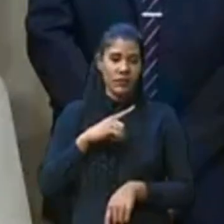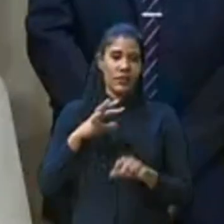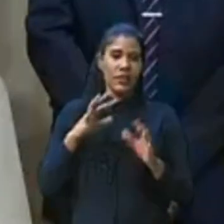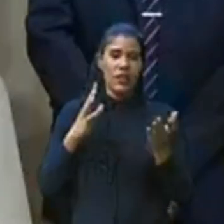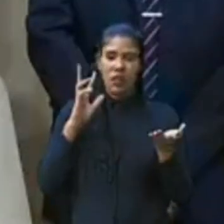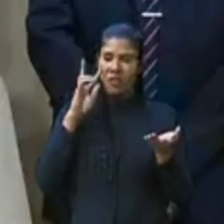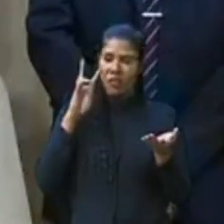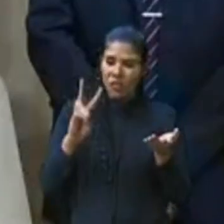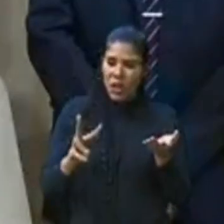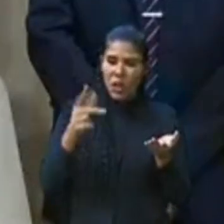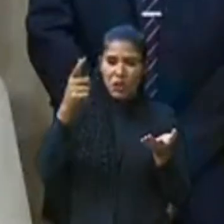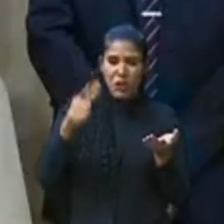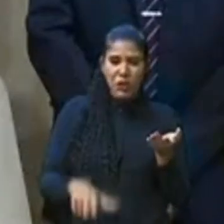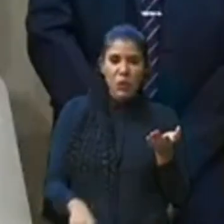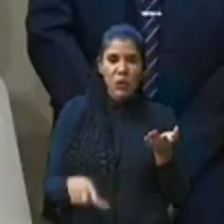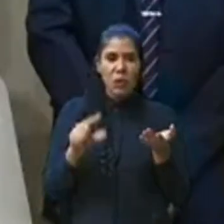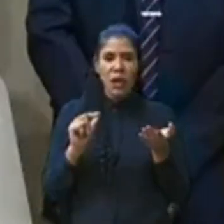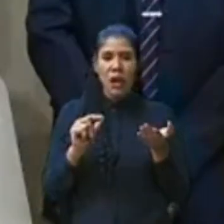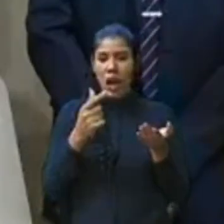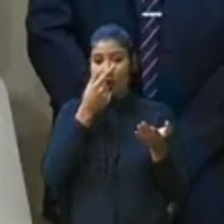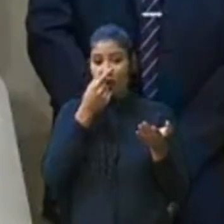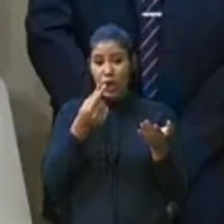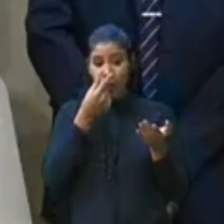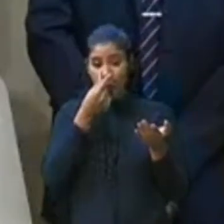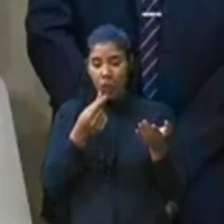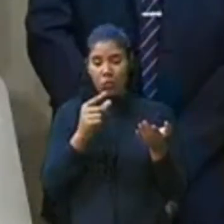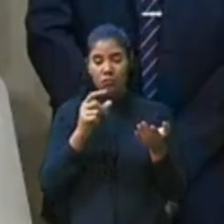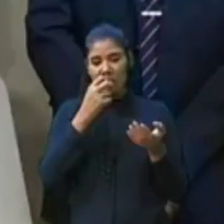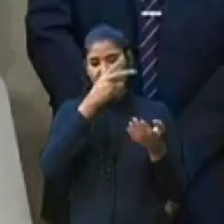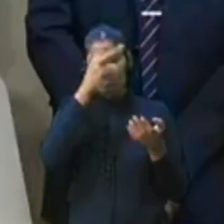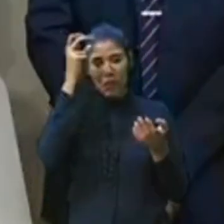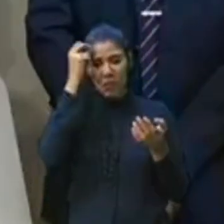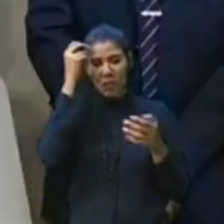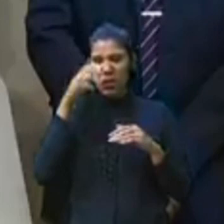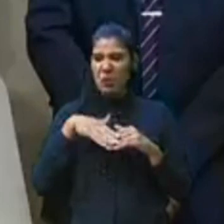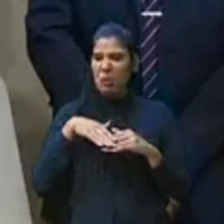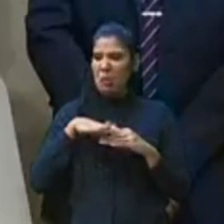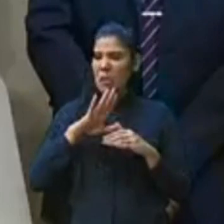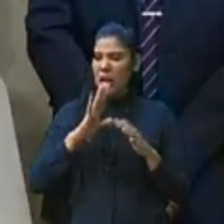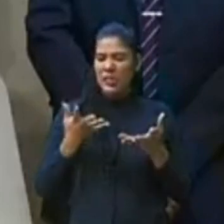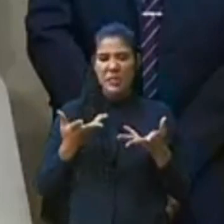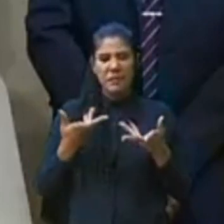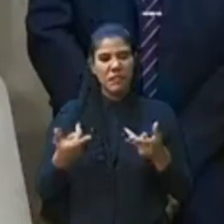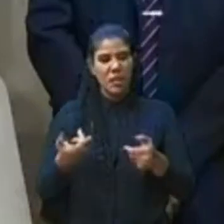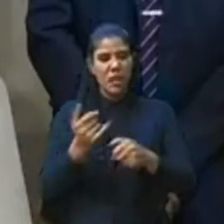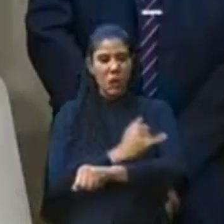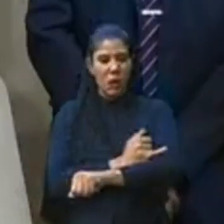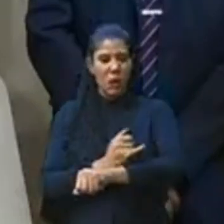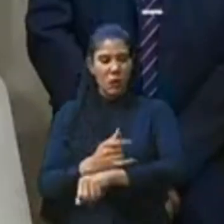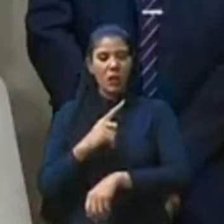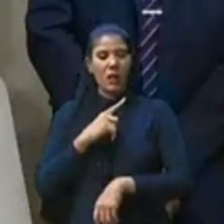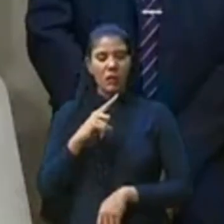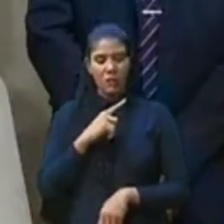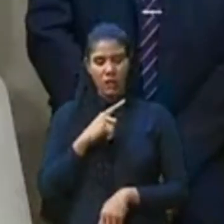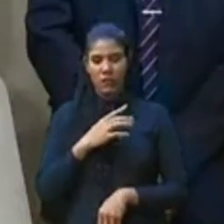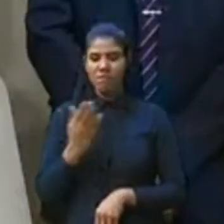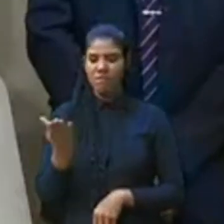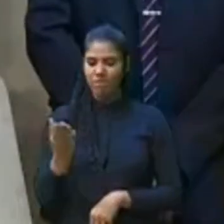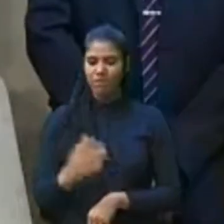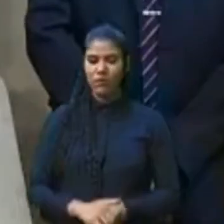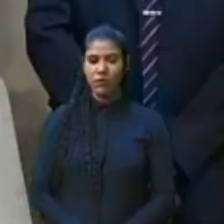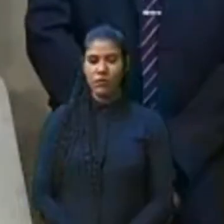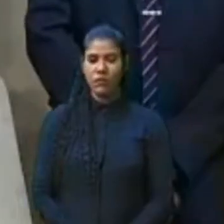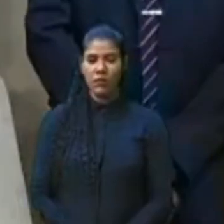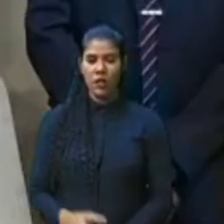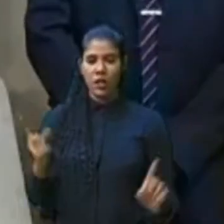aqui o Agenor Neto, que foi talvez o prefeito mais talentoso que o Iguatu já teve em todos os tempos. Me